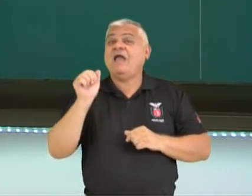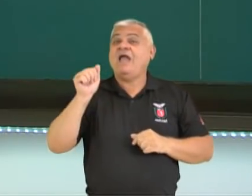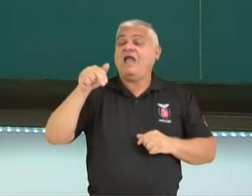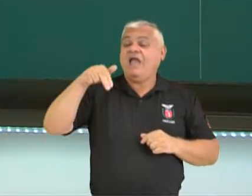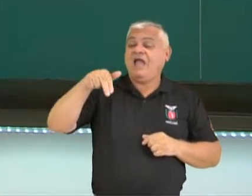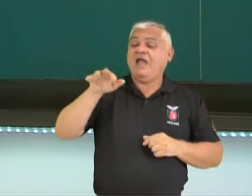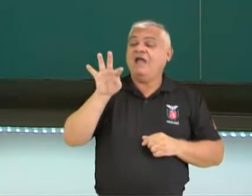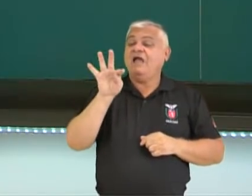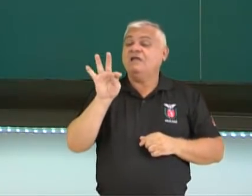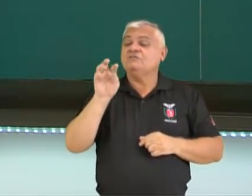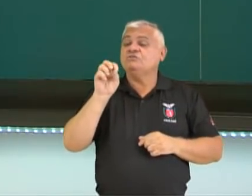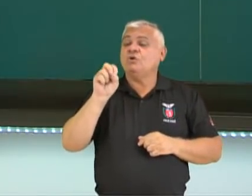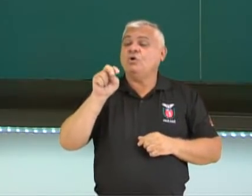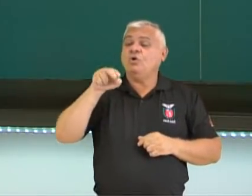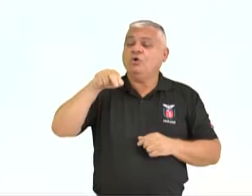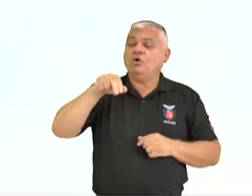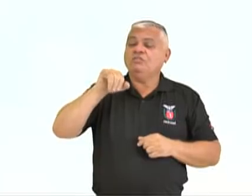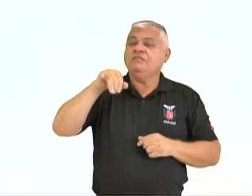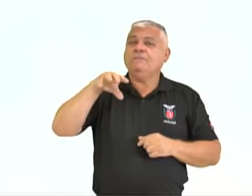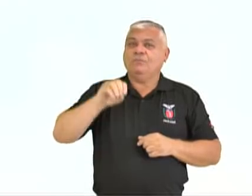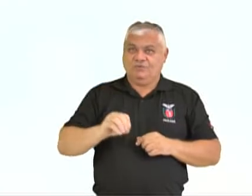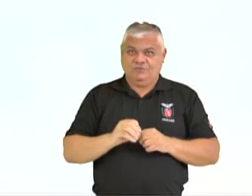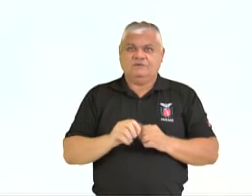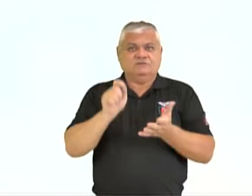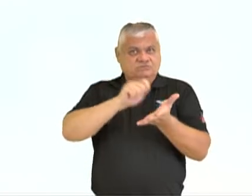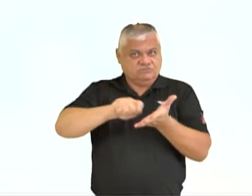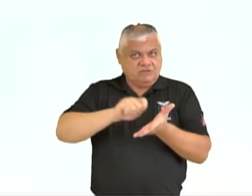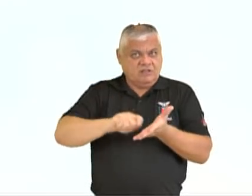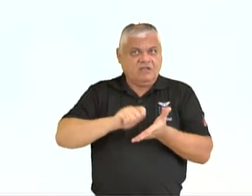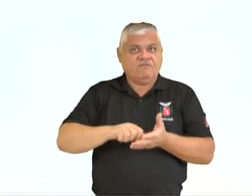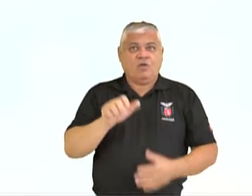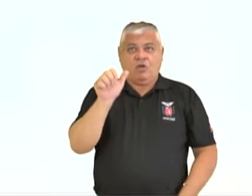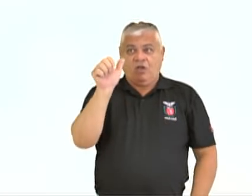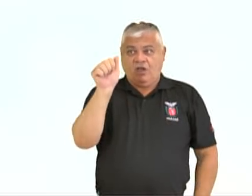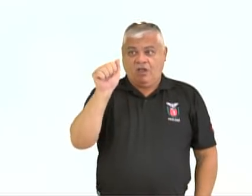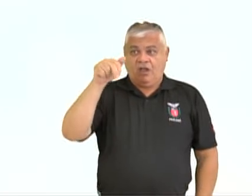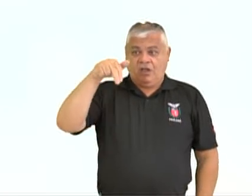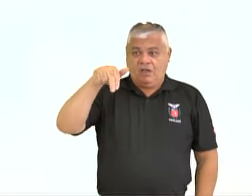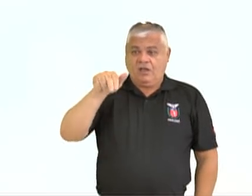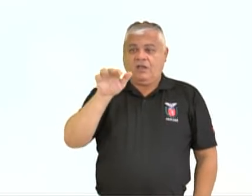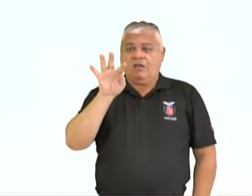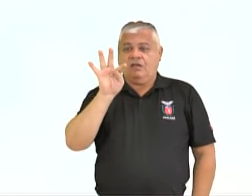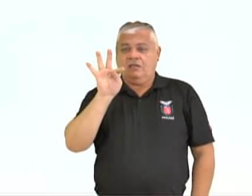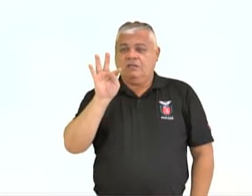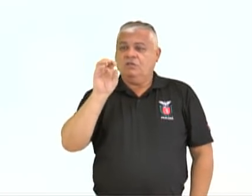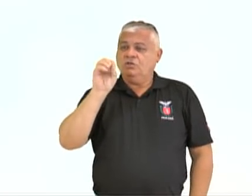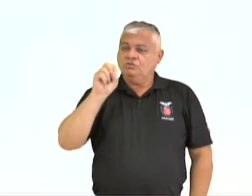antônimos. Escreva essa palavra aí no seu caderno, eu vou ditando aqui, tá?